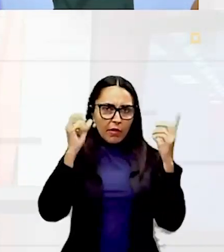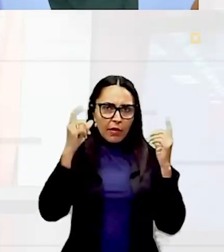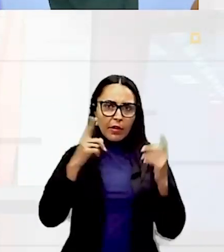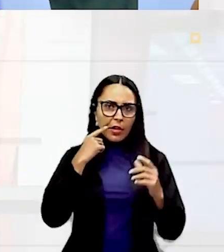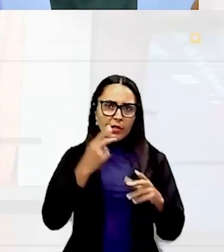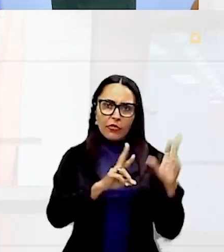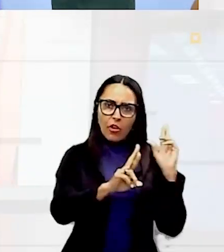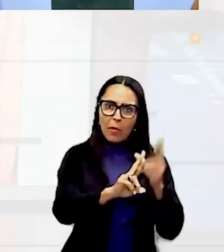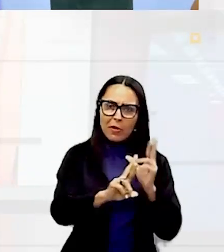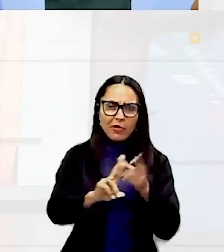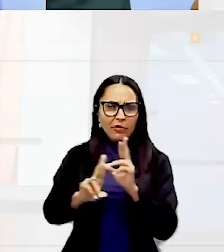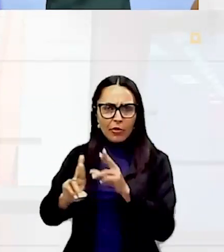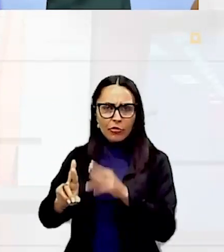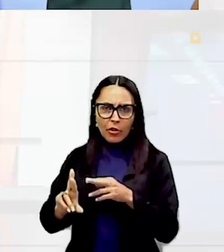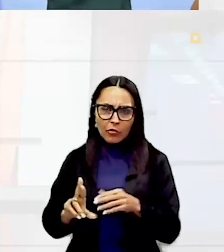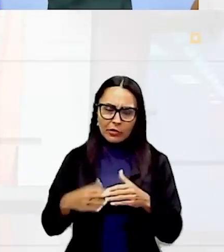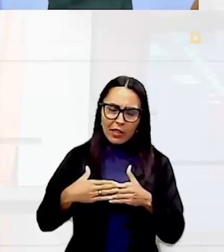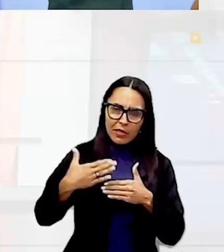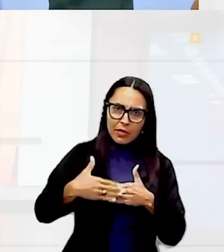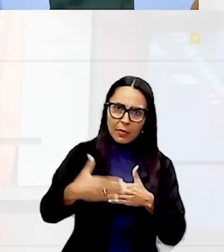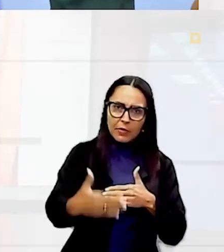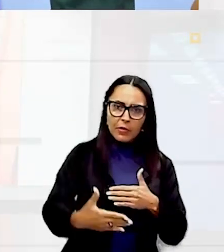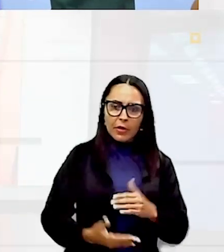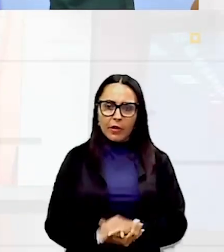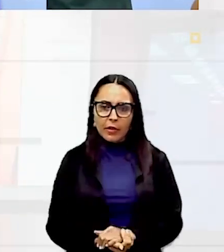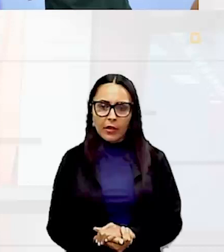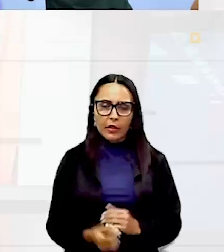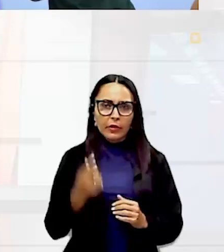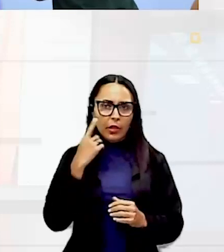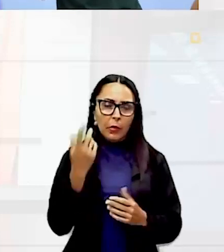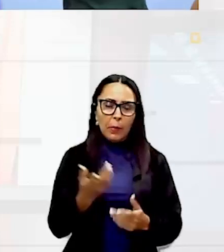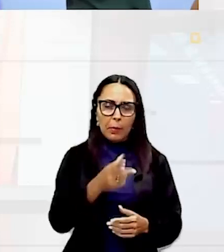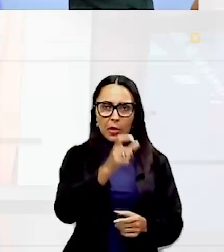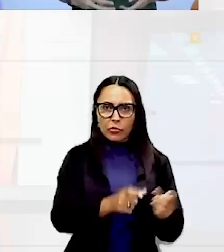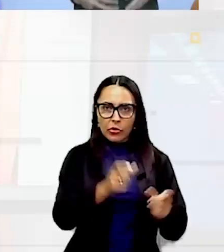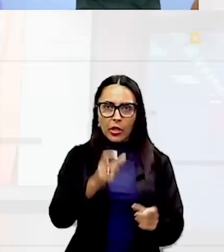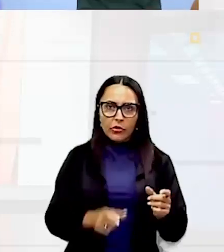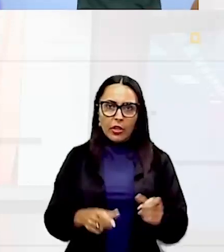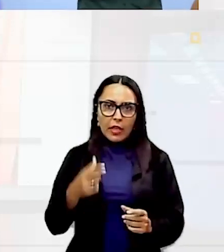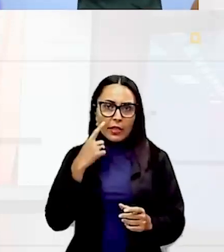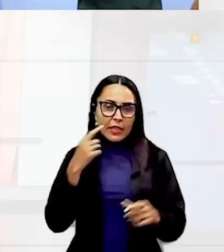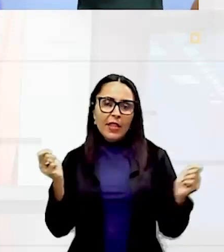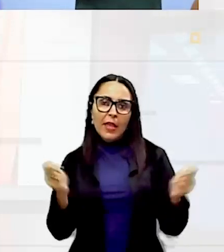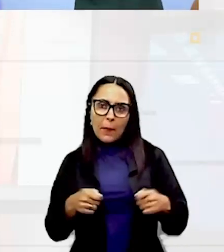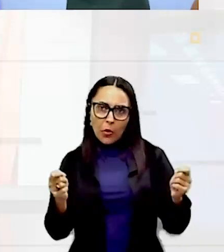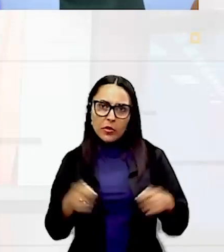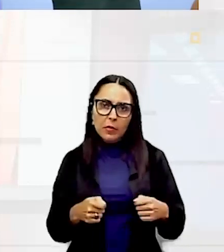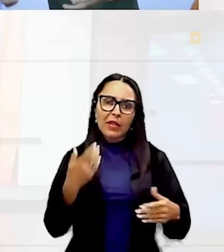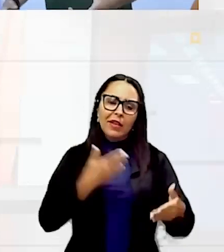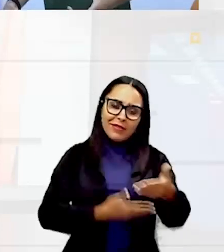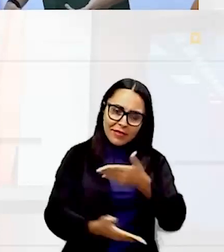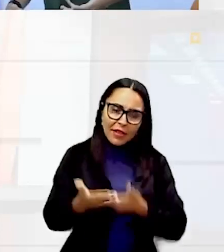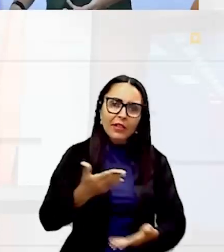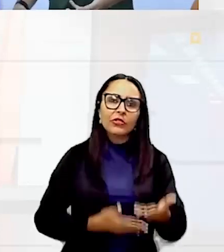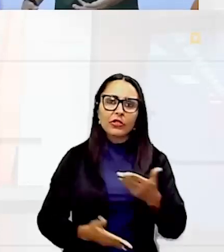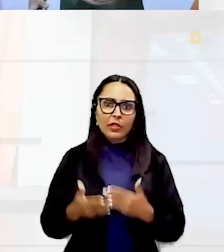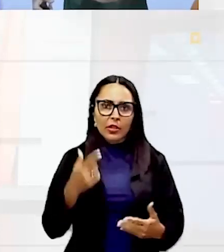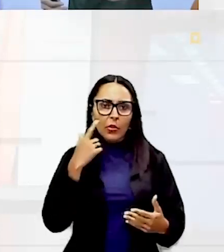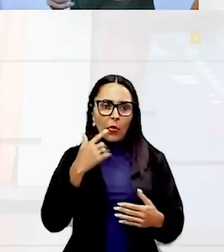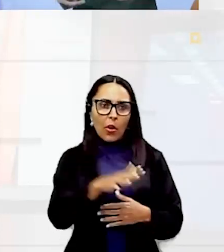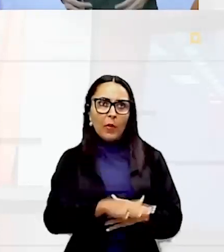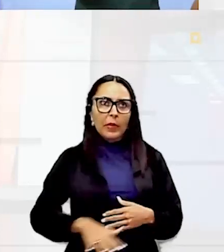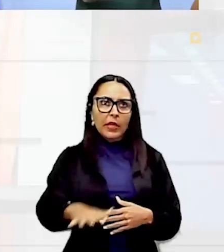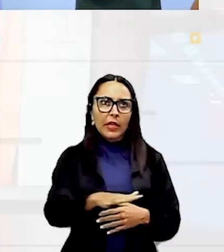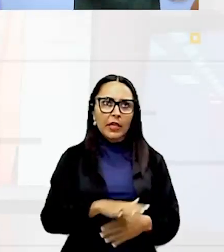essas representações tridimensionais. Ou seja, o seu personagem ele vai ter a possibilidade de interagir com o